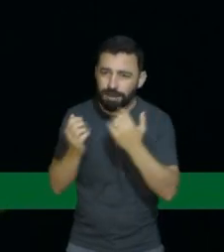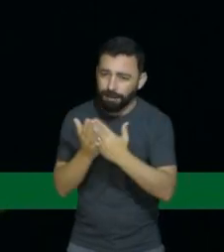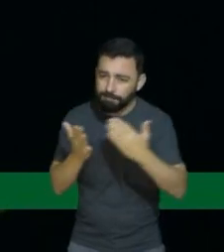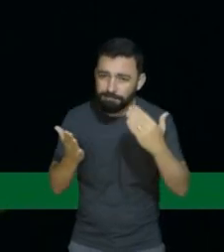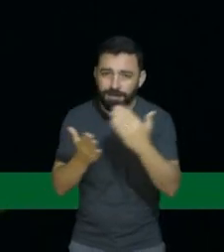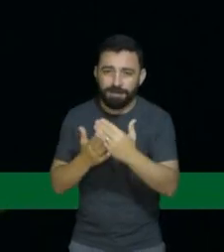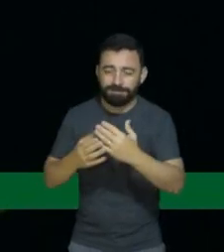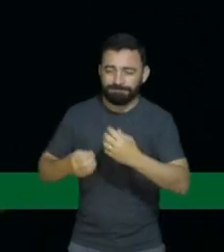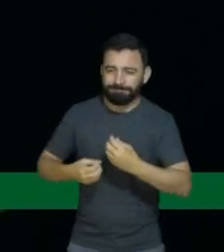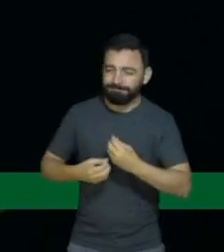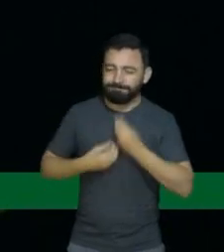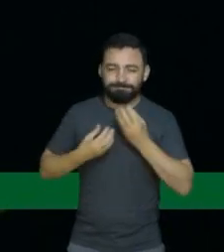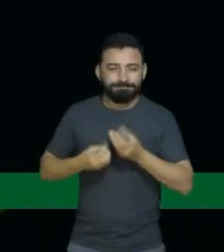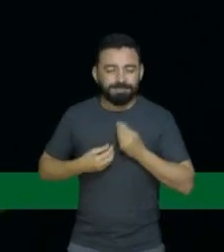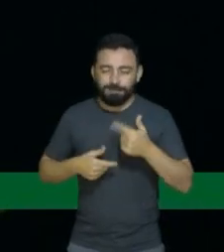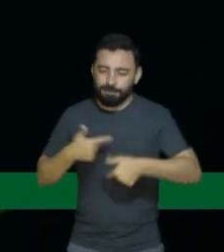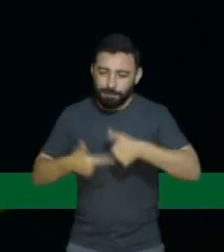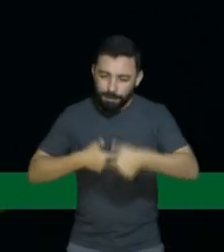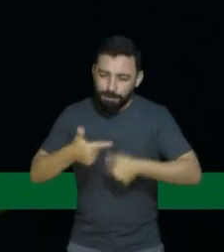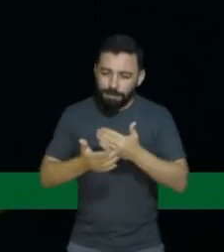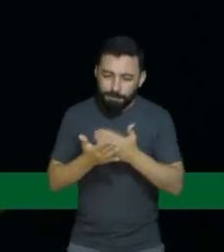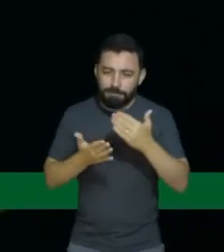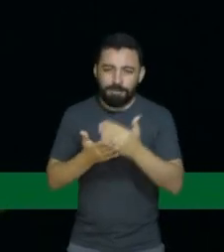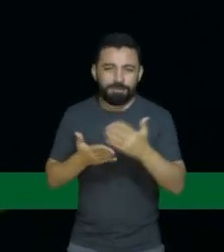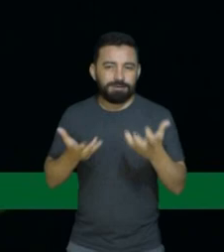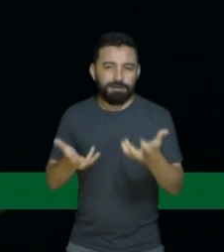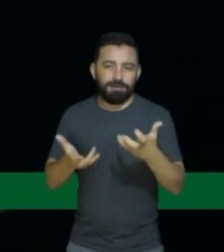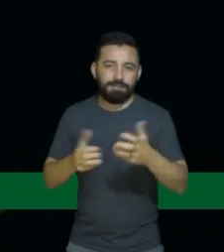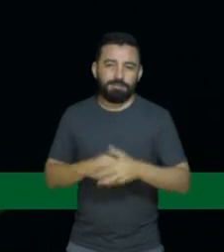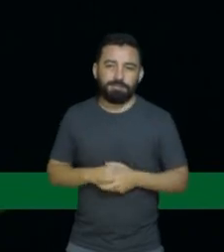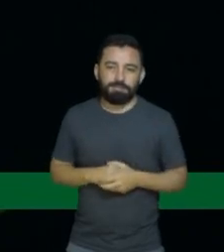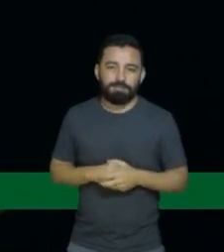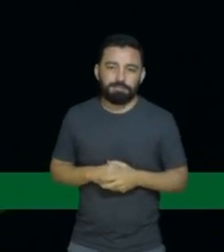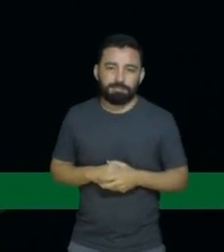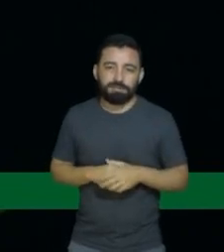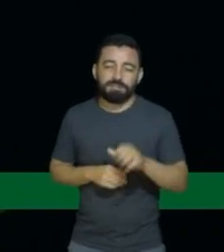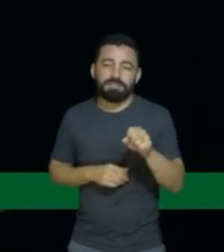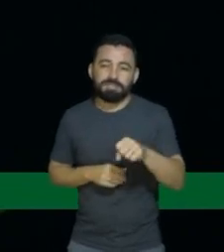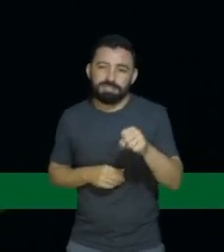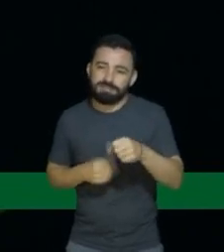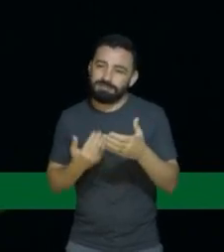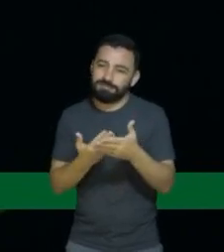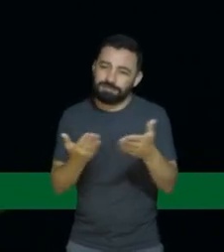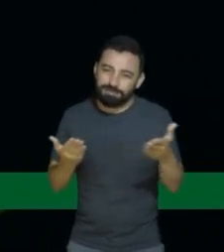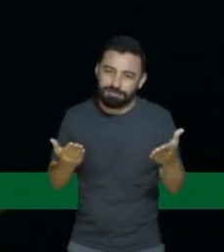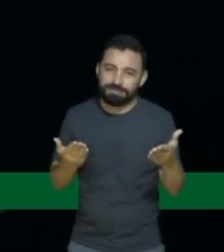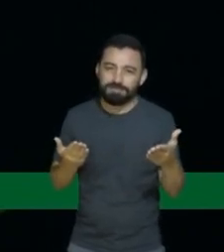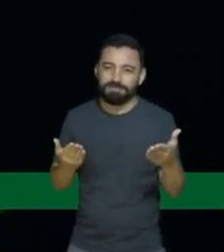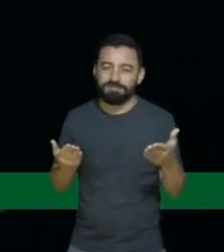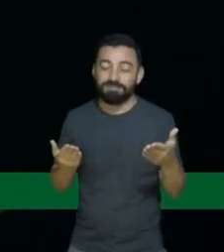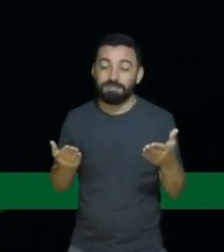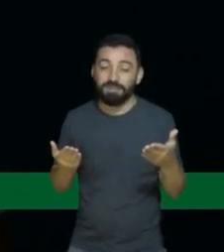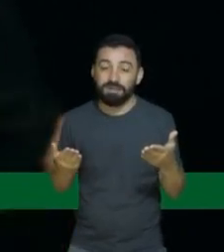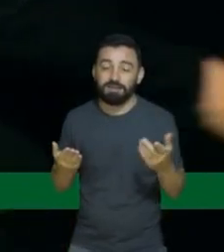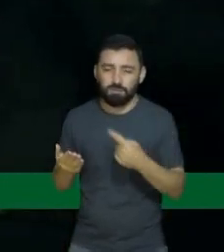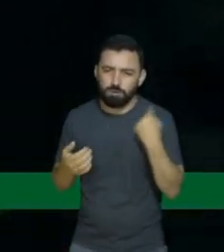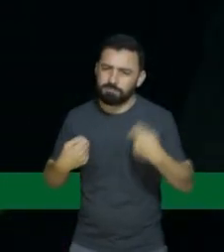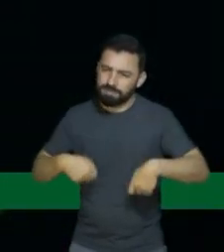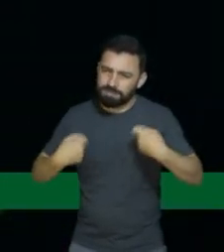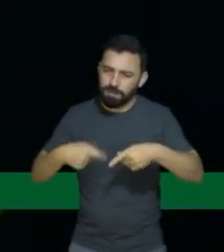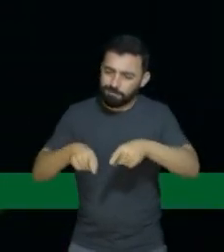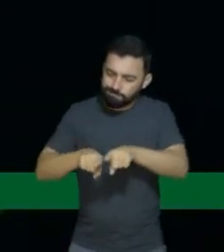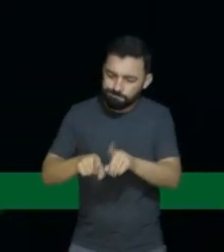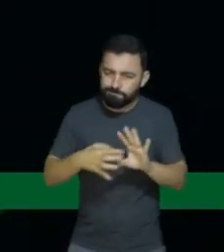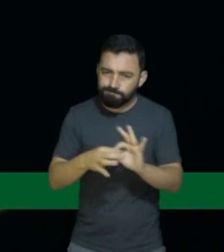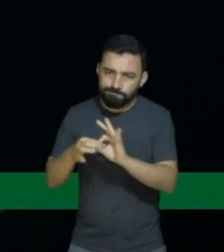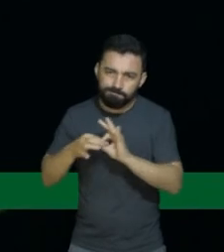inspira a fazer mais sim caríssimos precisamos unir forças